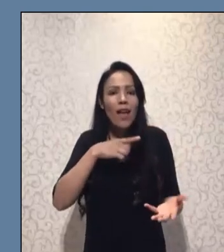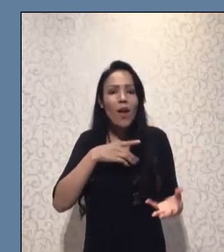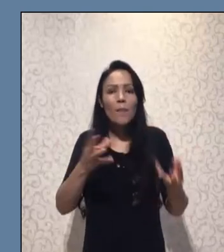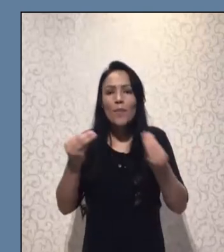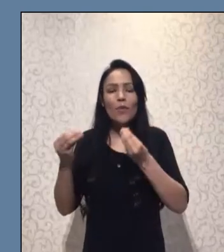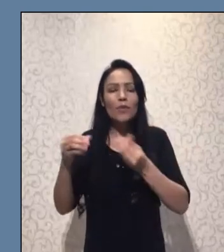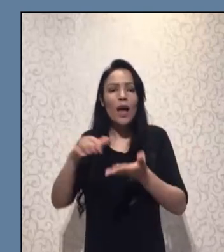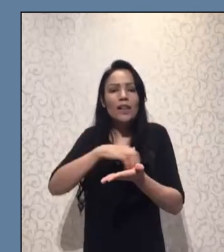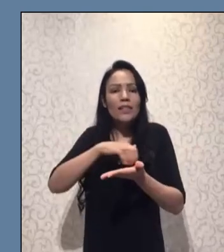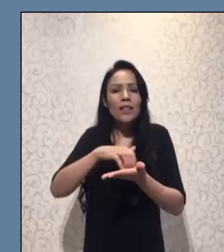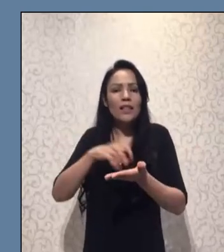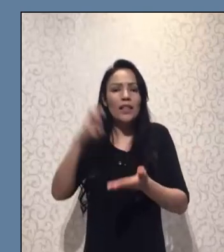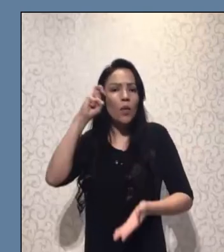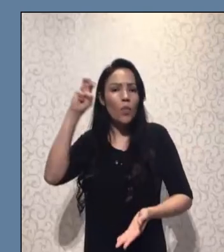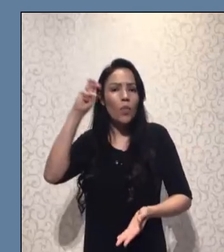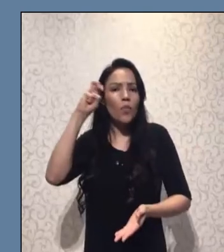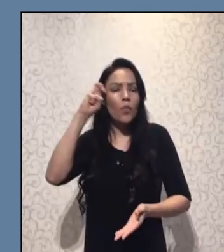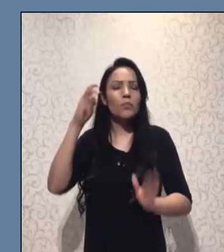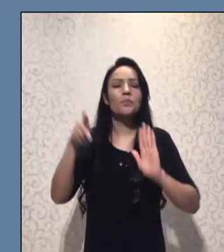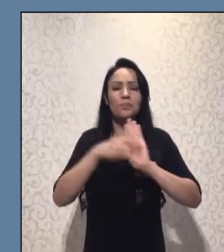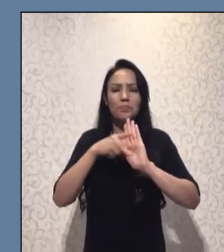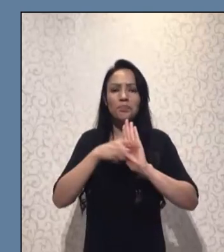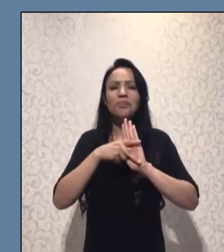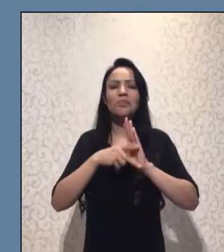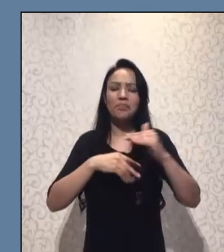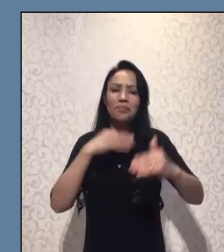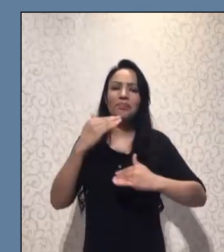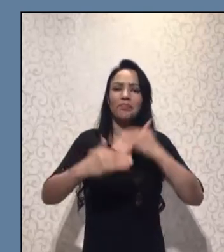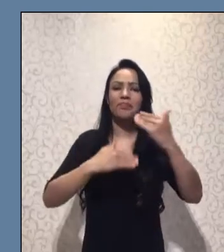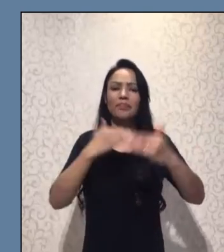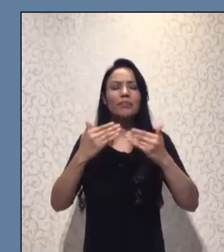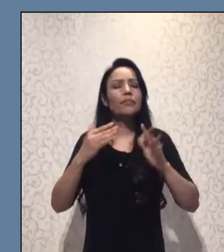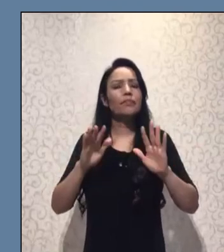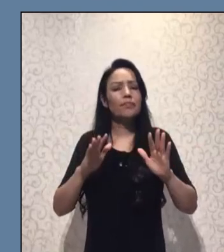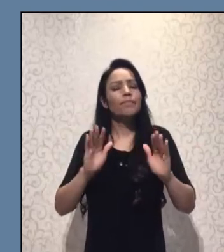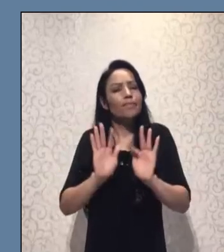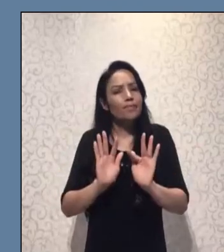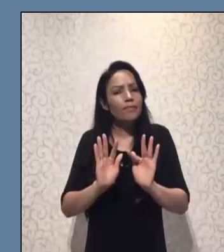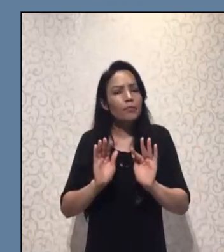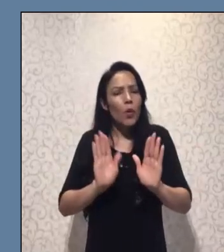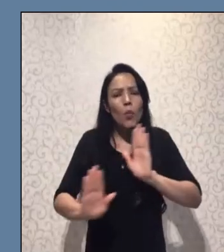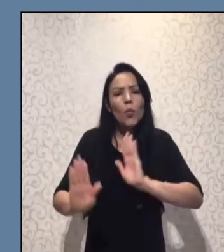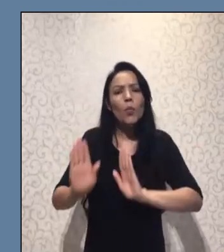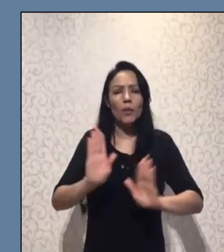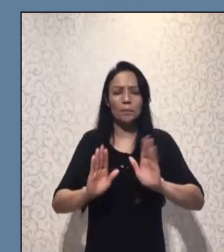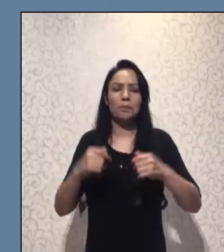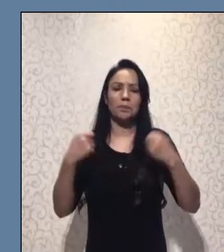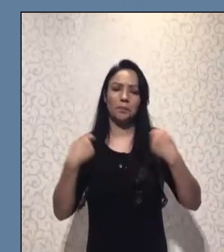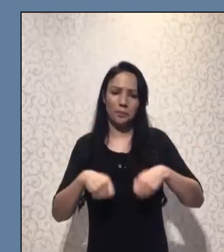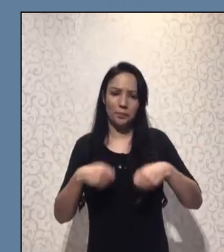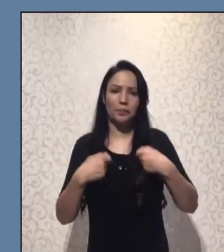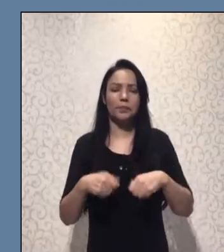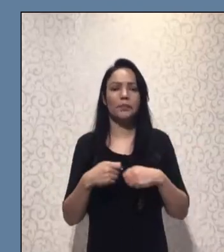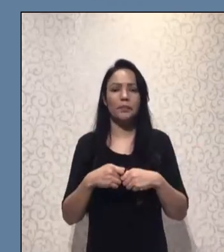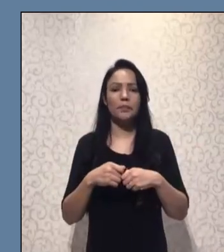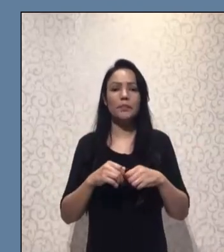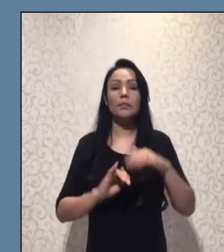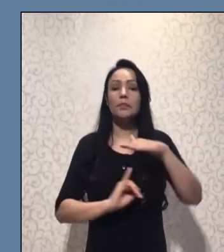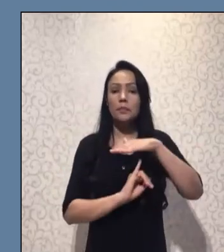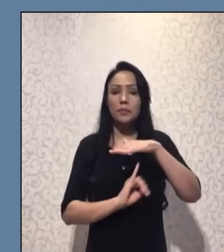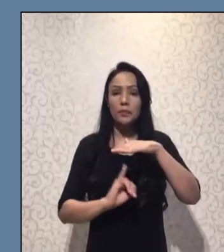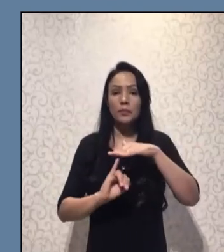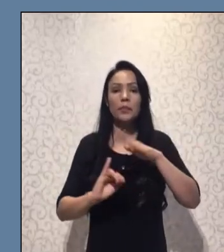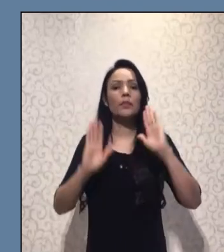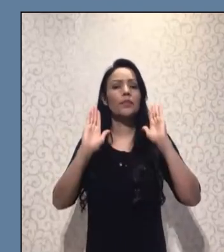Cultura. Então, era um processo muito delicado, porque a instituição já tinha seu banco